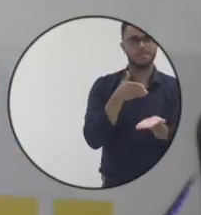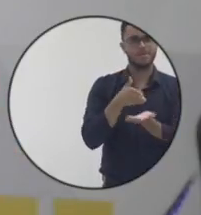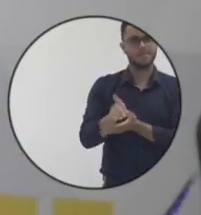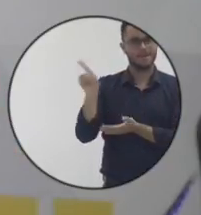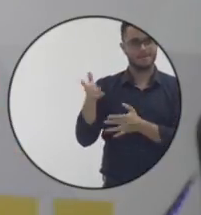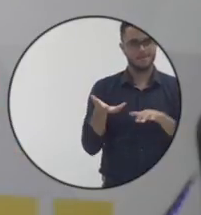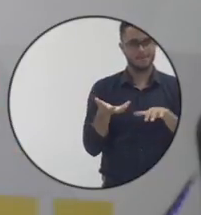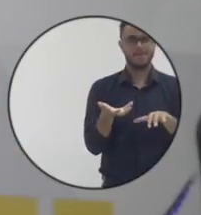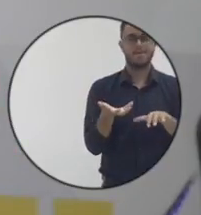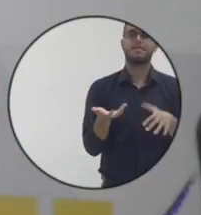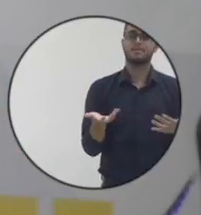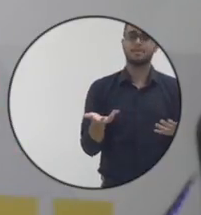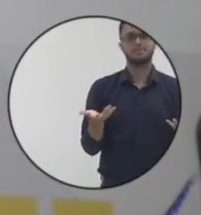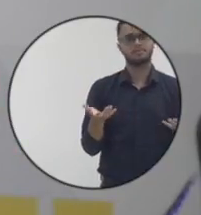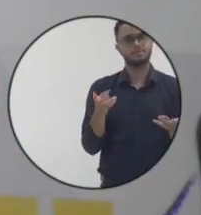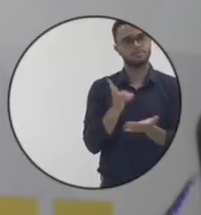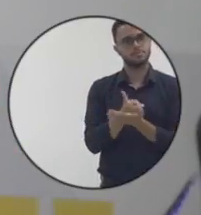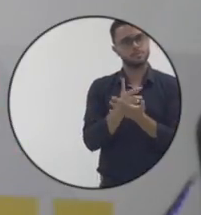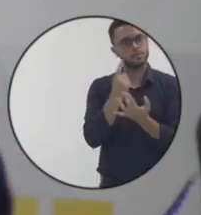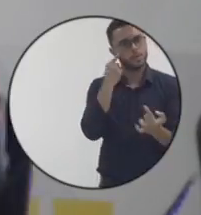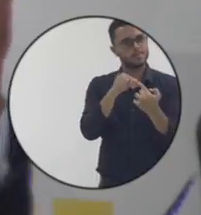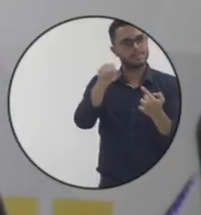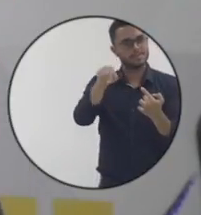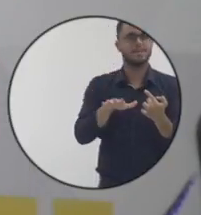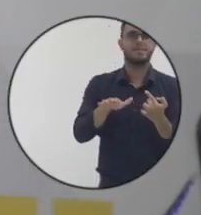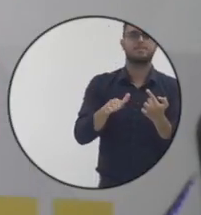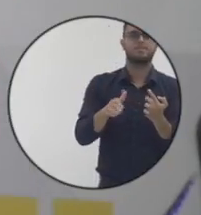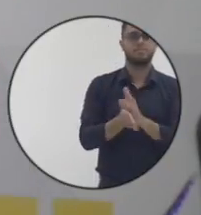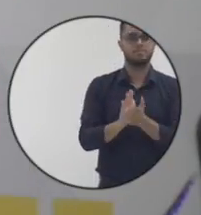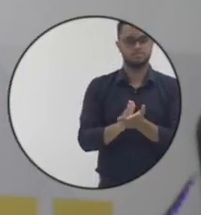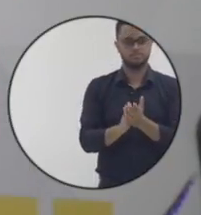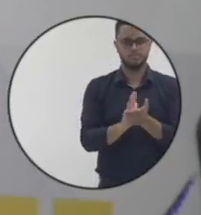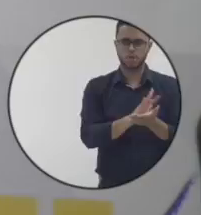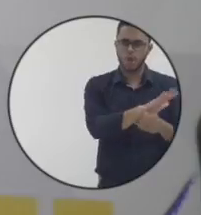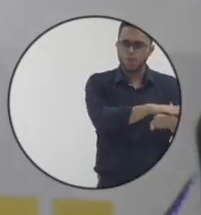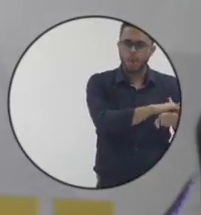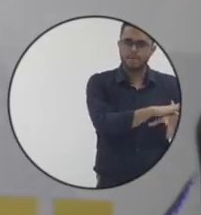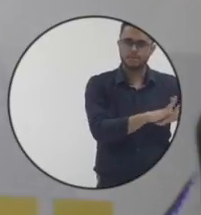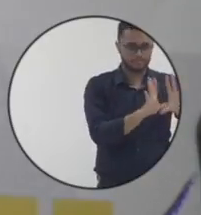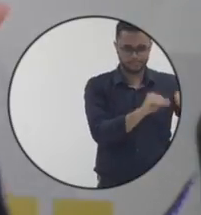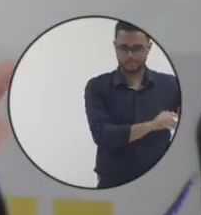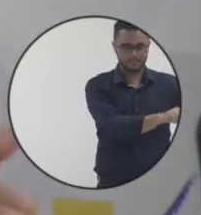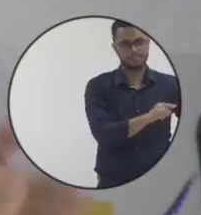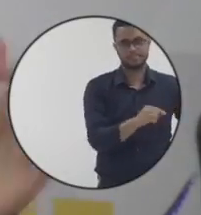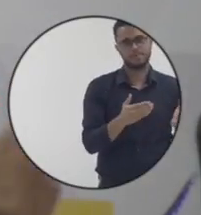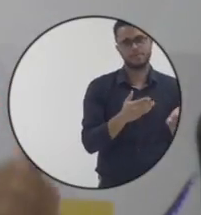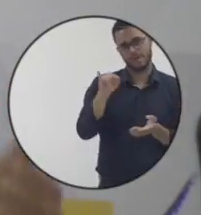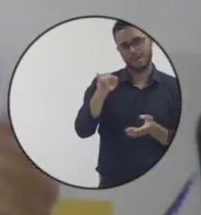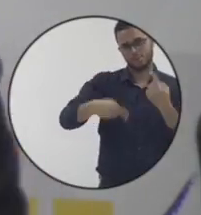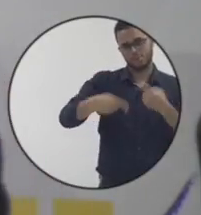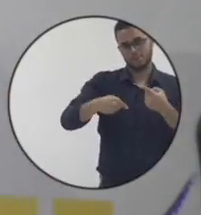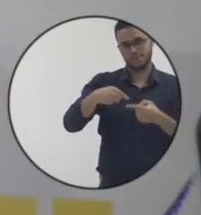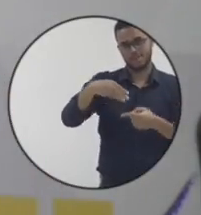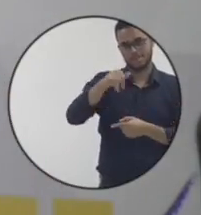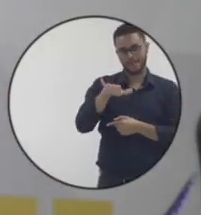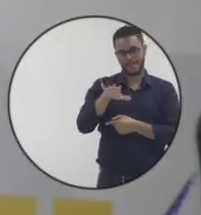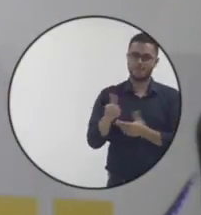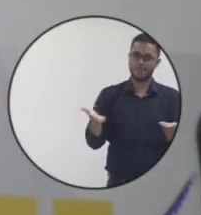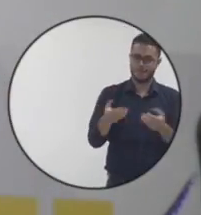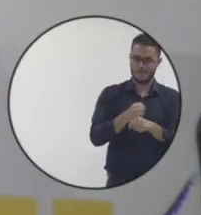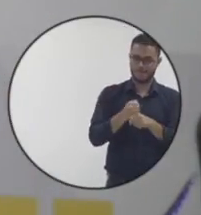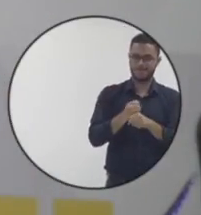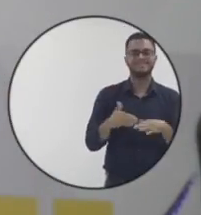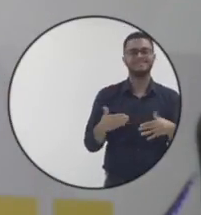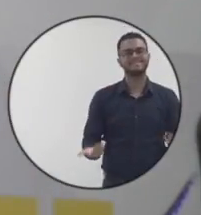Congresso a favor dessa despatologização, que vai ser discutida em maio de 2018, esse ano, enfim.